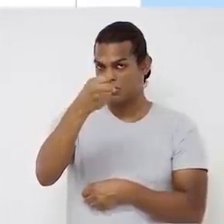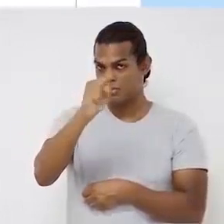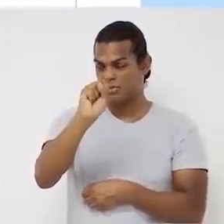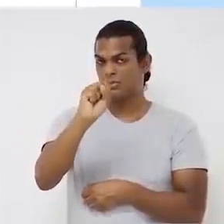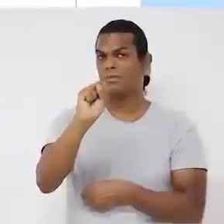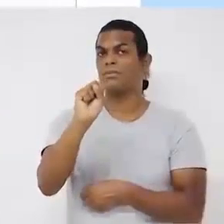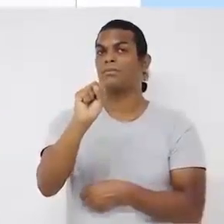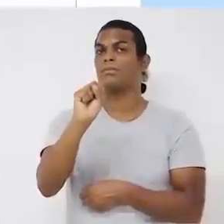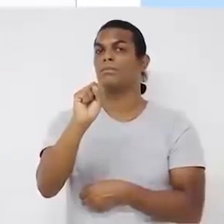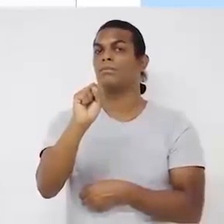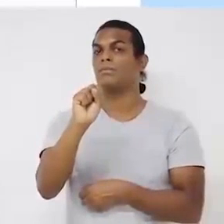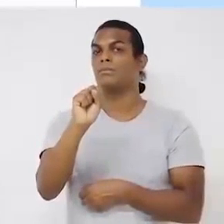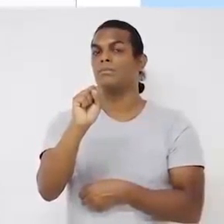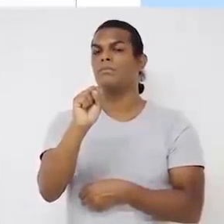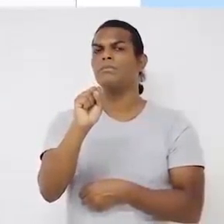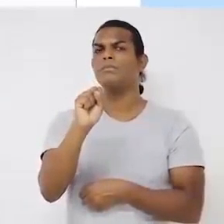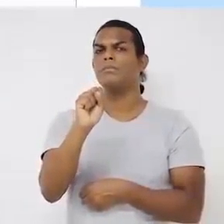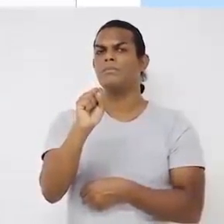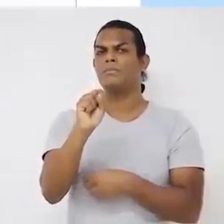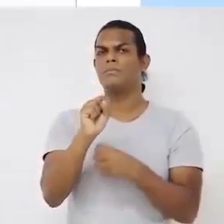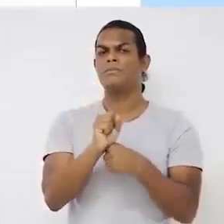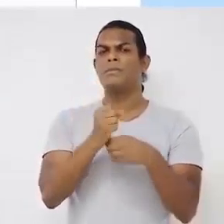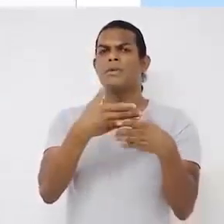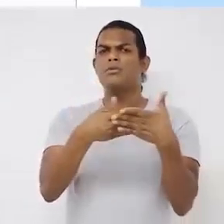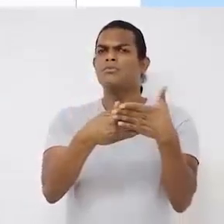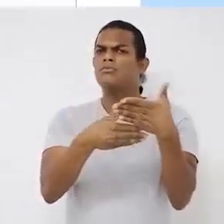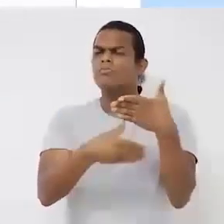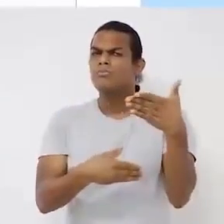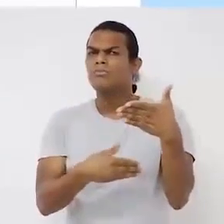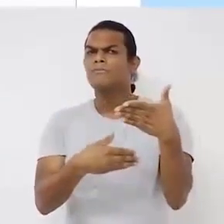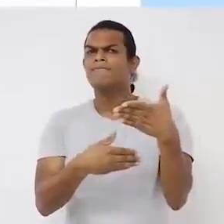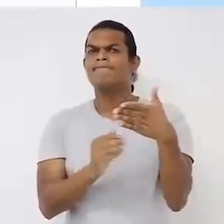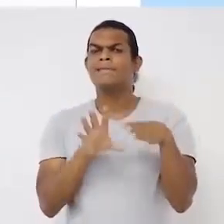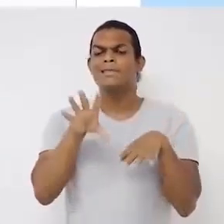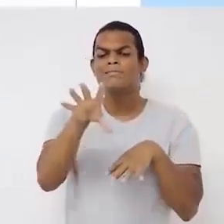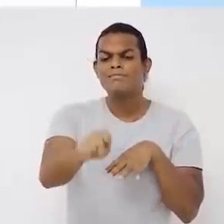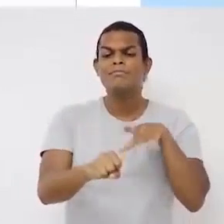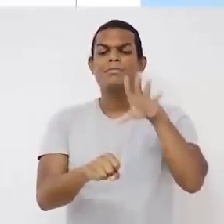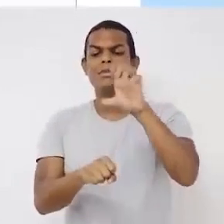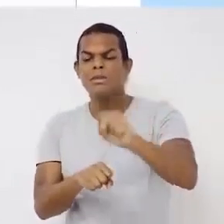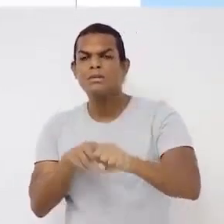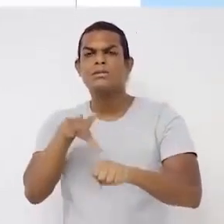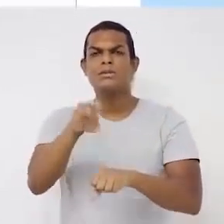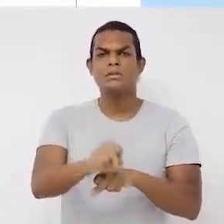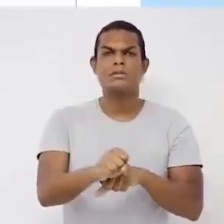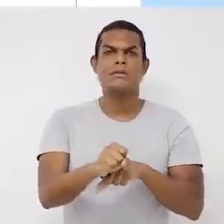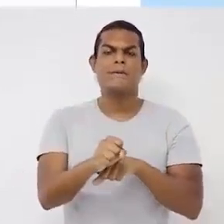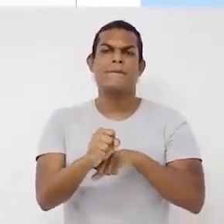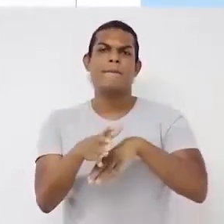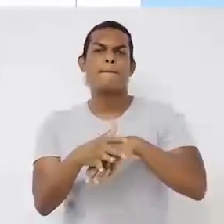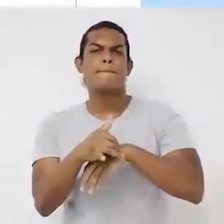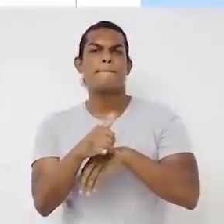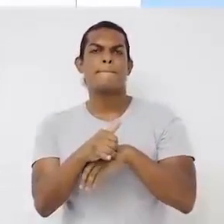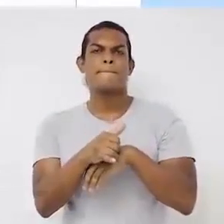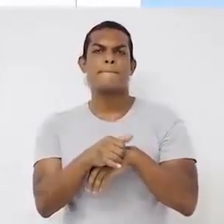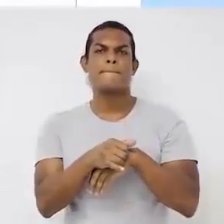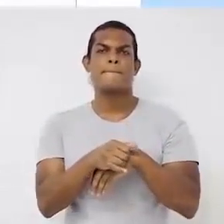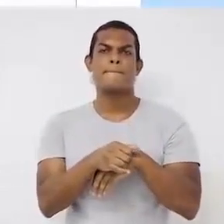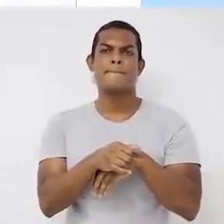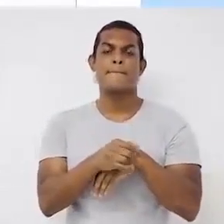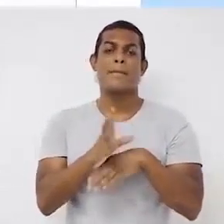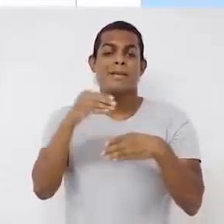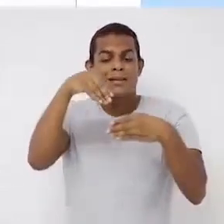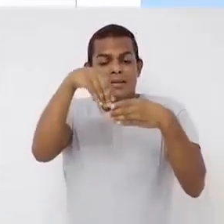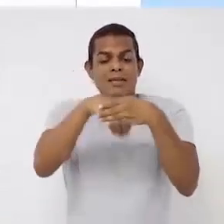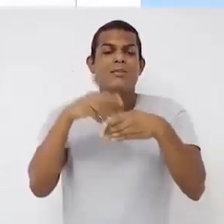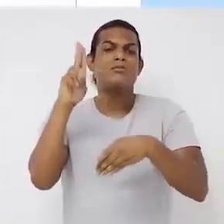em geral são aqueles ativos tangíveis que possuem matéria física e que fazem parte do